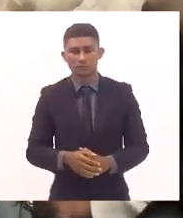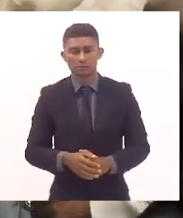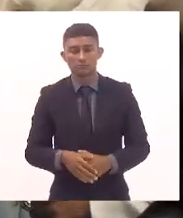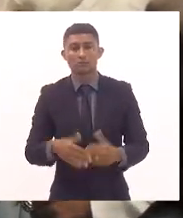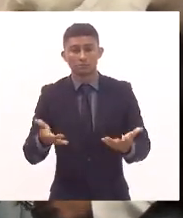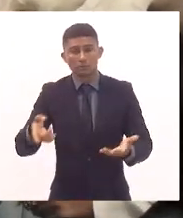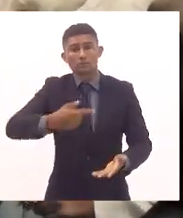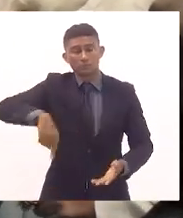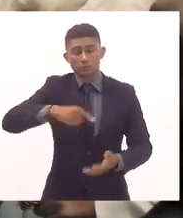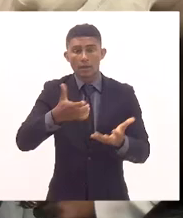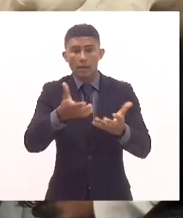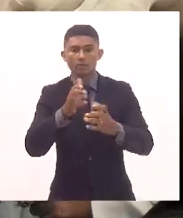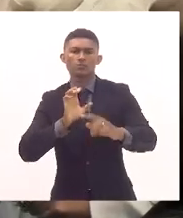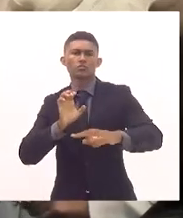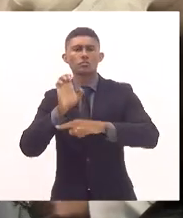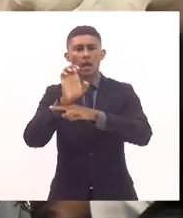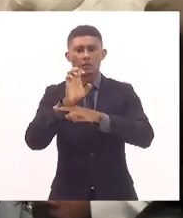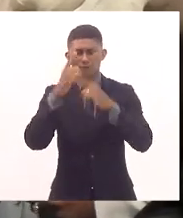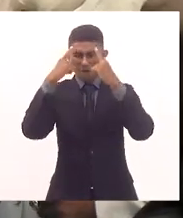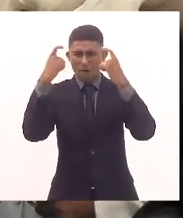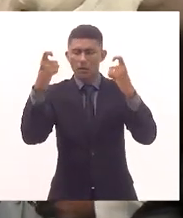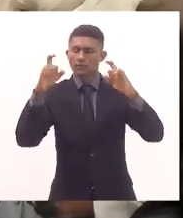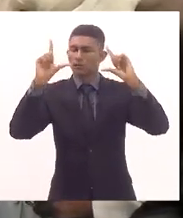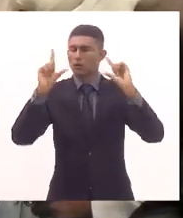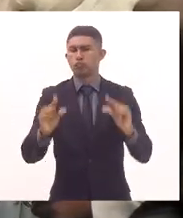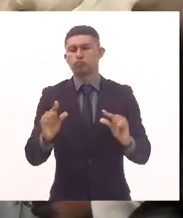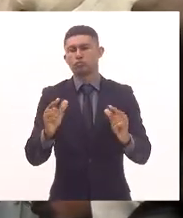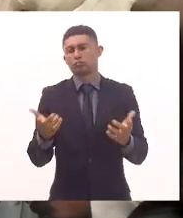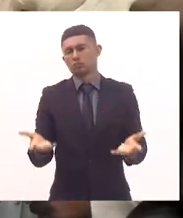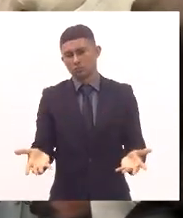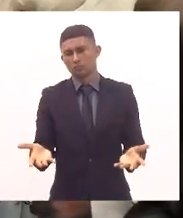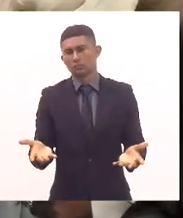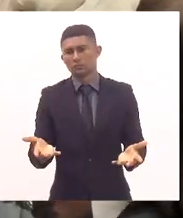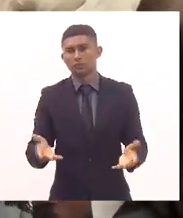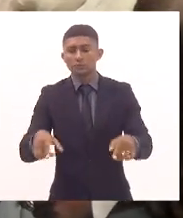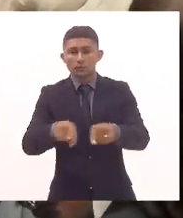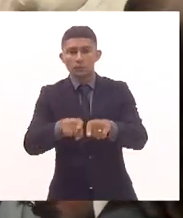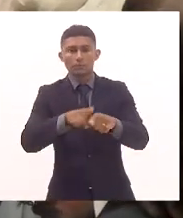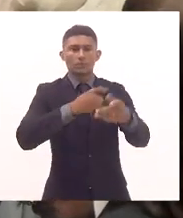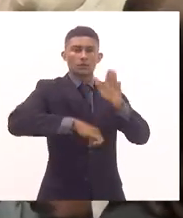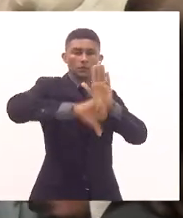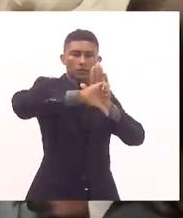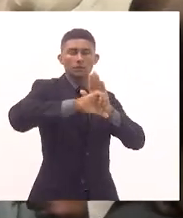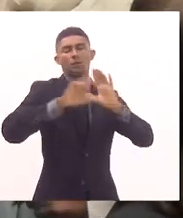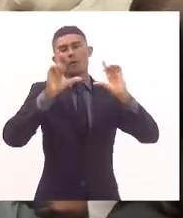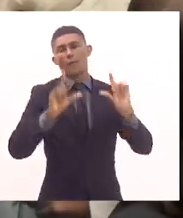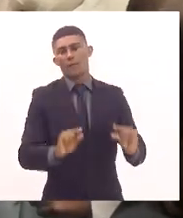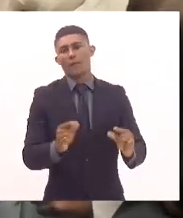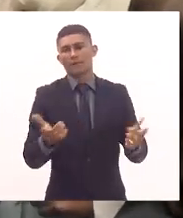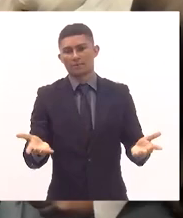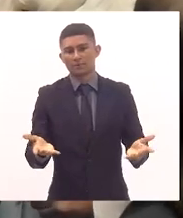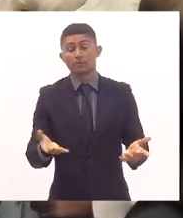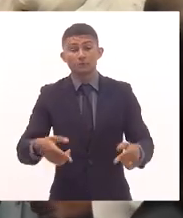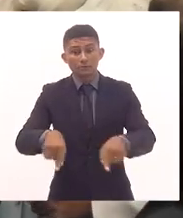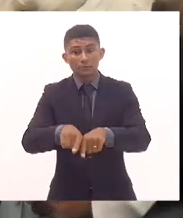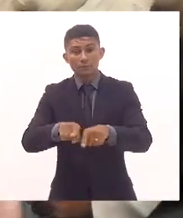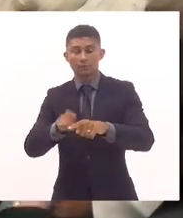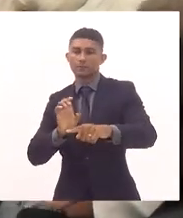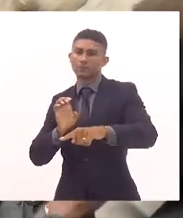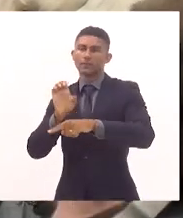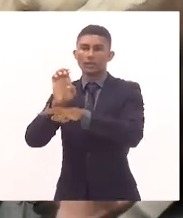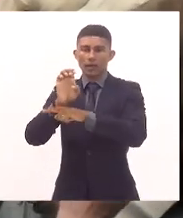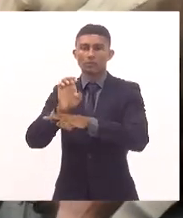A gente quer ser o Estado que tem menos violência. A gente quer ser o Estado que tem menos criminalidade. A gente quer ser o Estado que